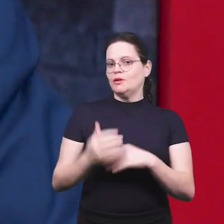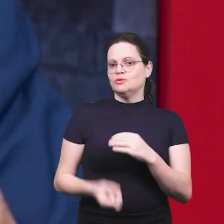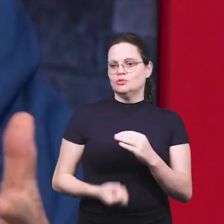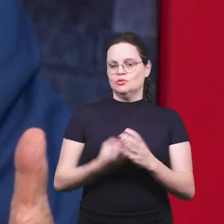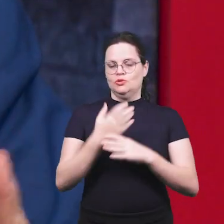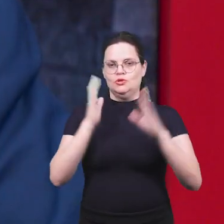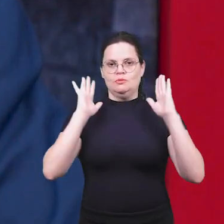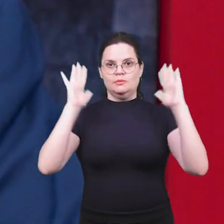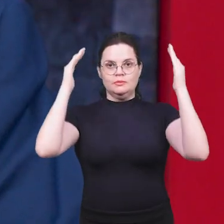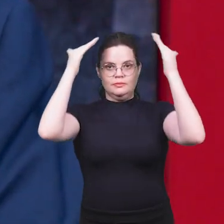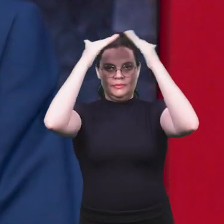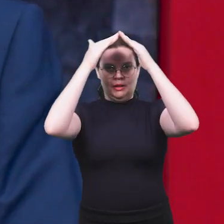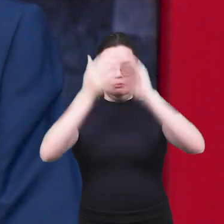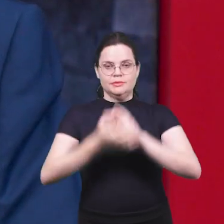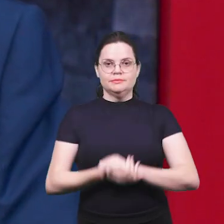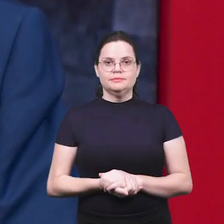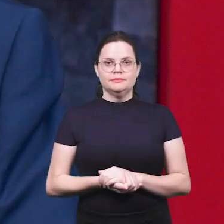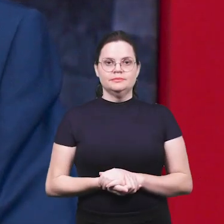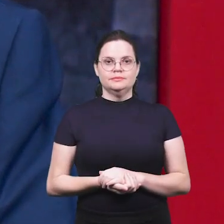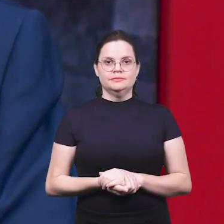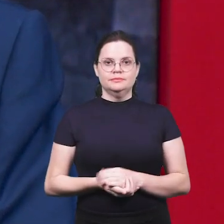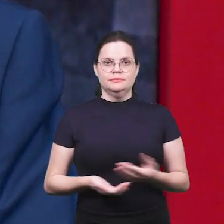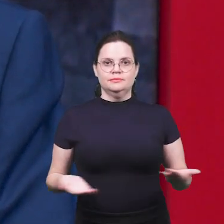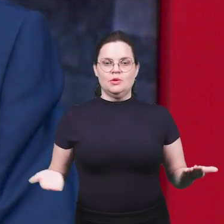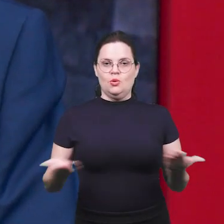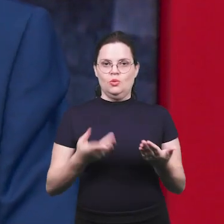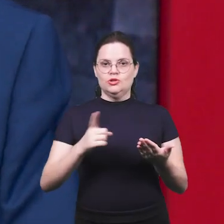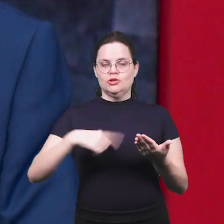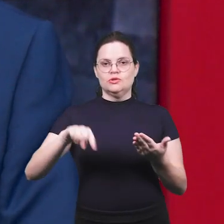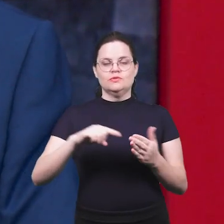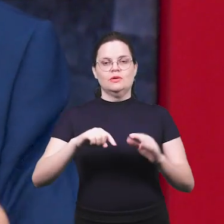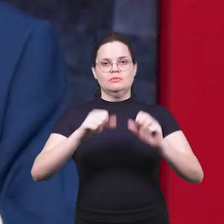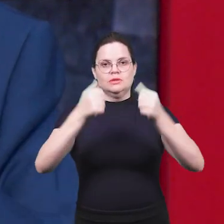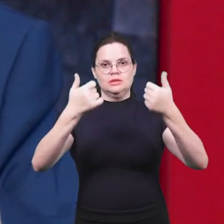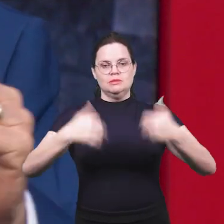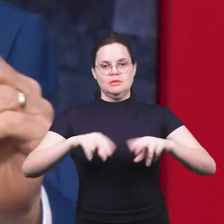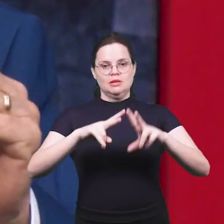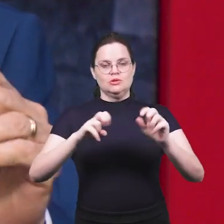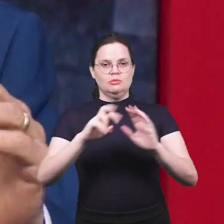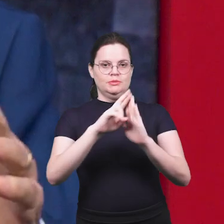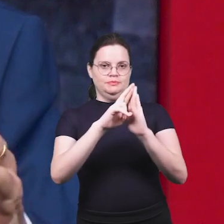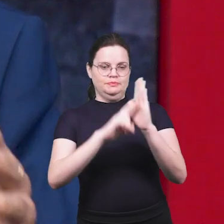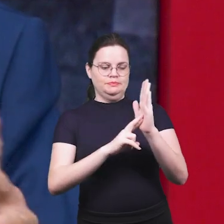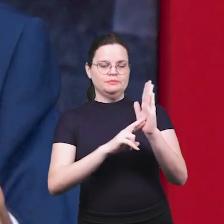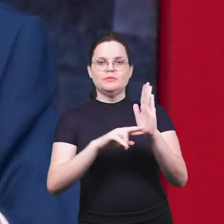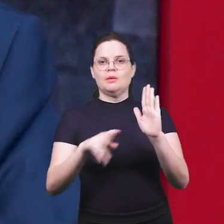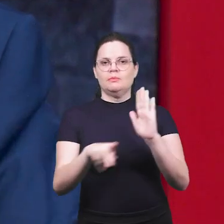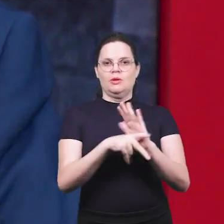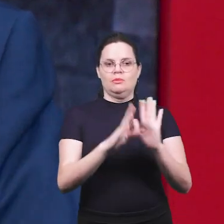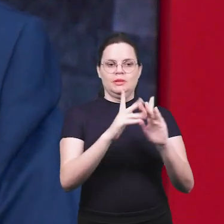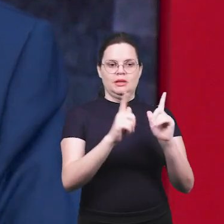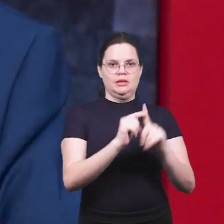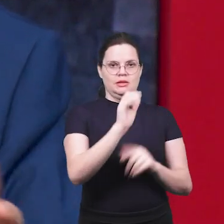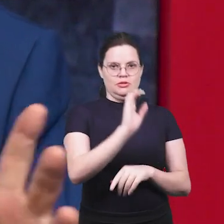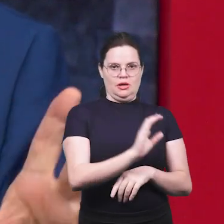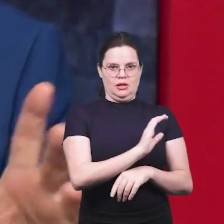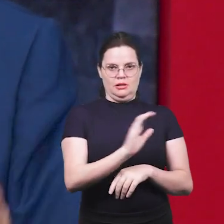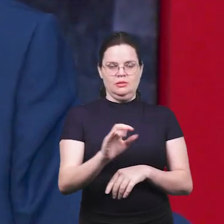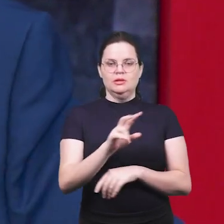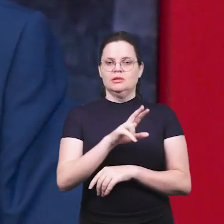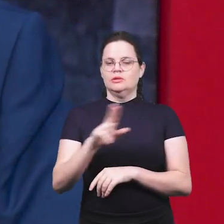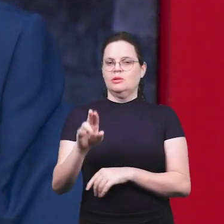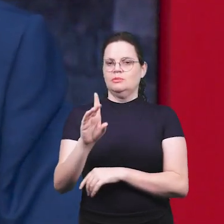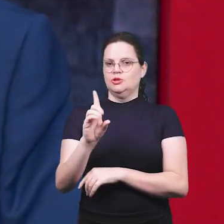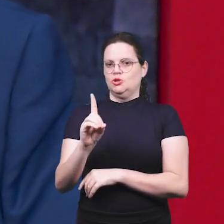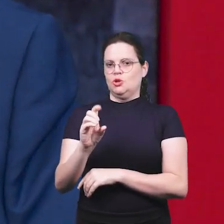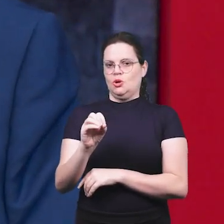E neste episódio, nós vamos falar sobre os dogmas da Igreja, tendo uma pequena introdução, fazendo remissão ainda ao